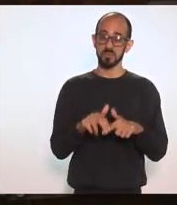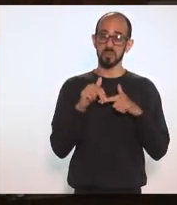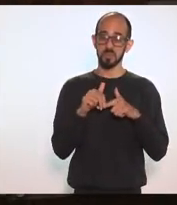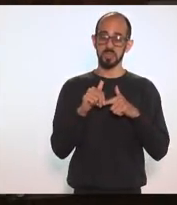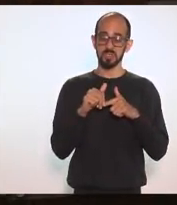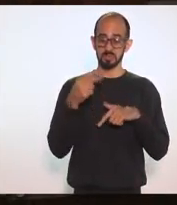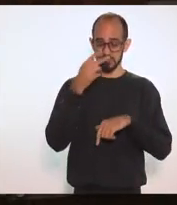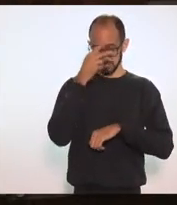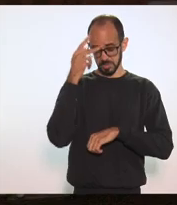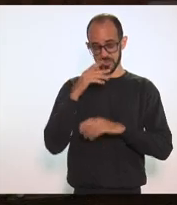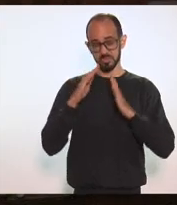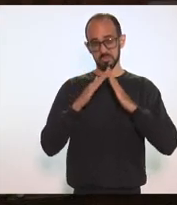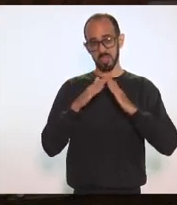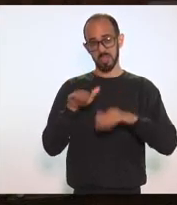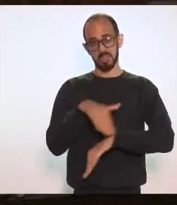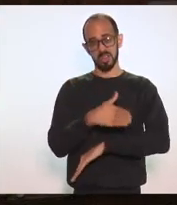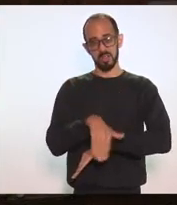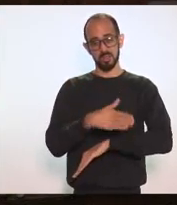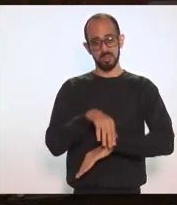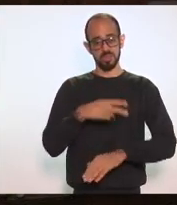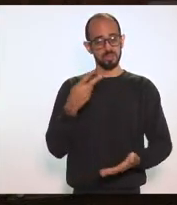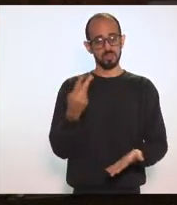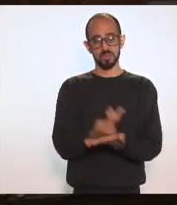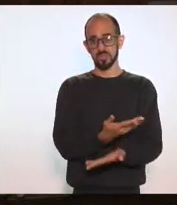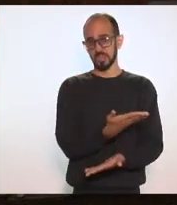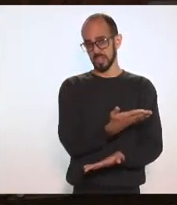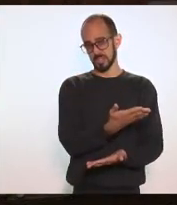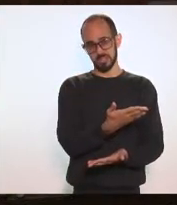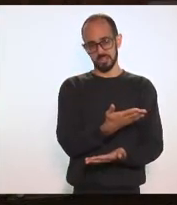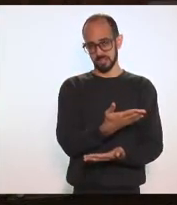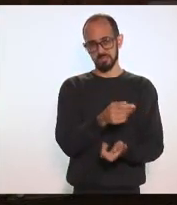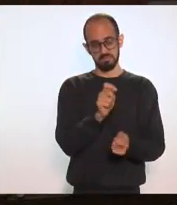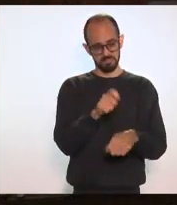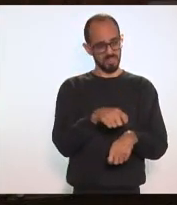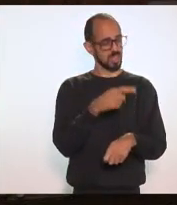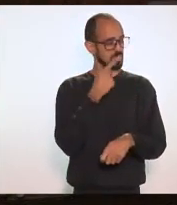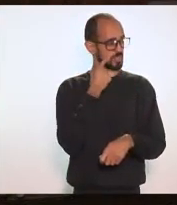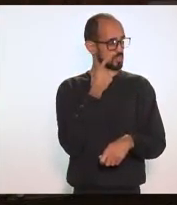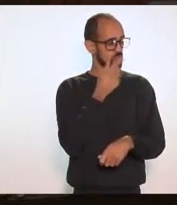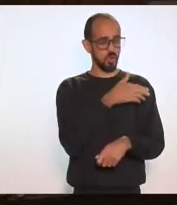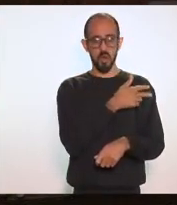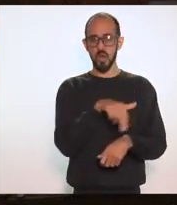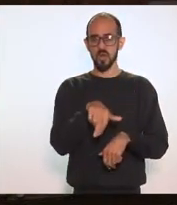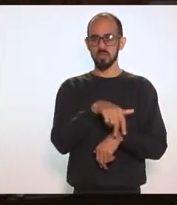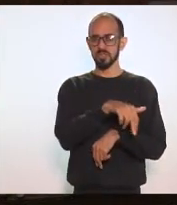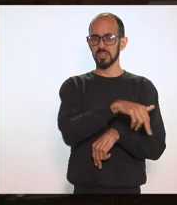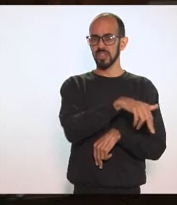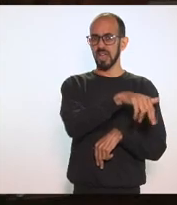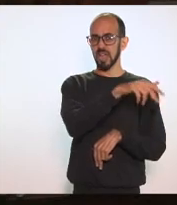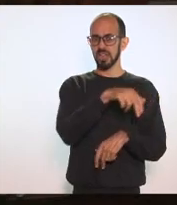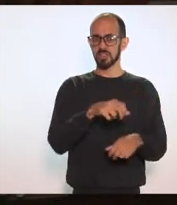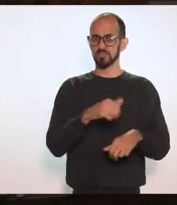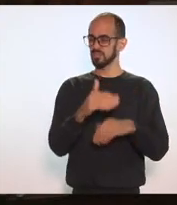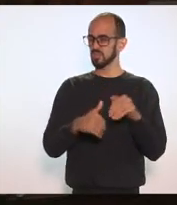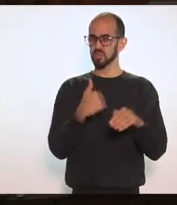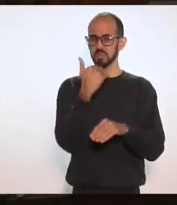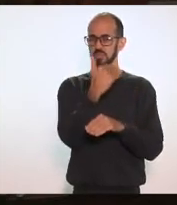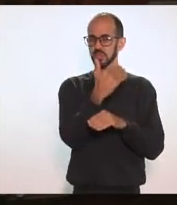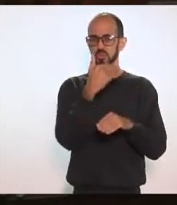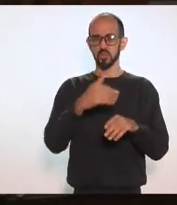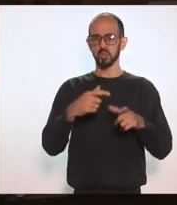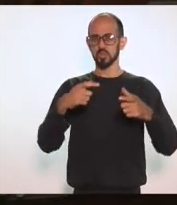isto é verificável a olho nu. Basta circularmos por nossas cidades, né? Sobretudo nos